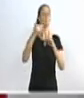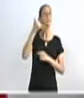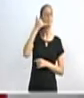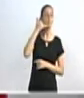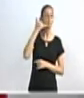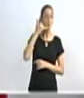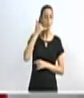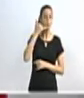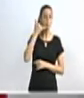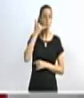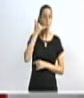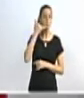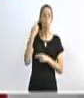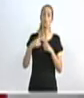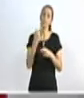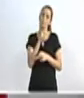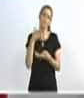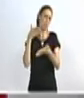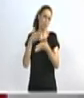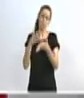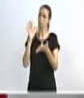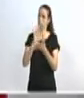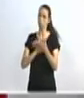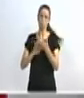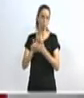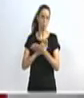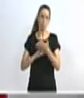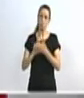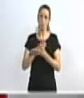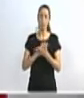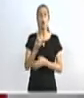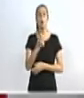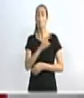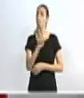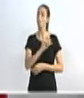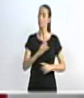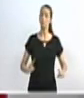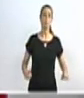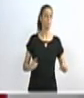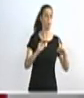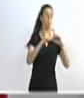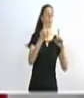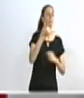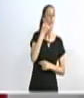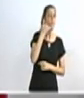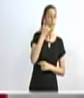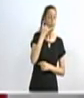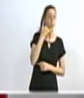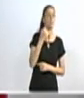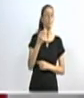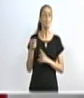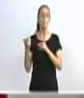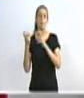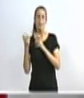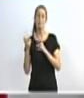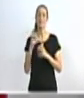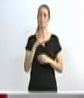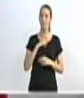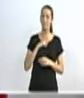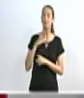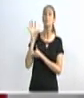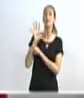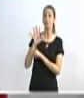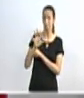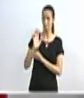por não ter restrições, ou de não instalar torres. Ela é uma relação direta. Eu